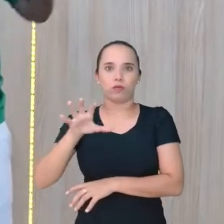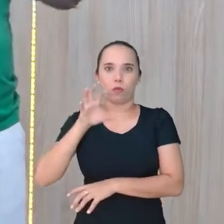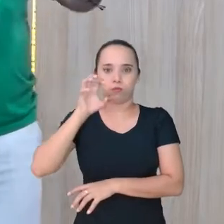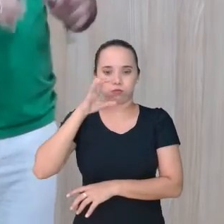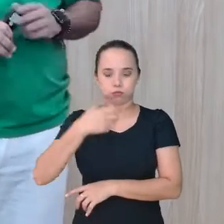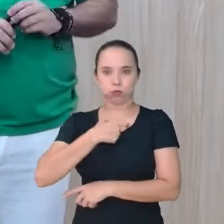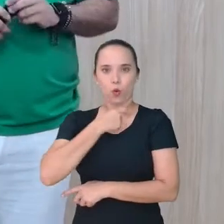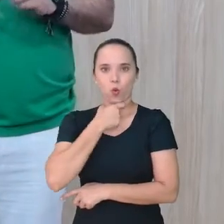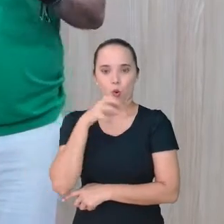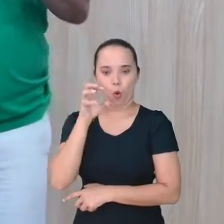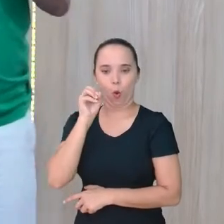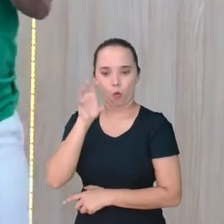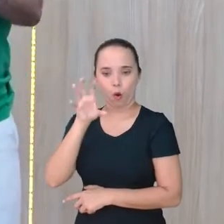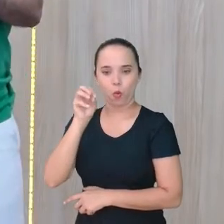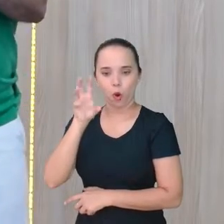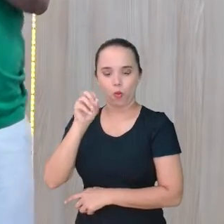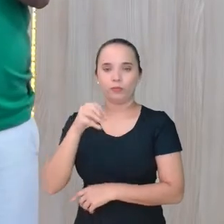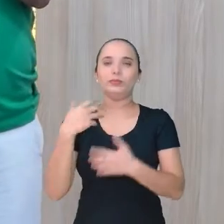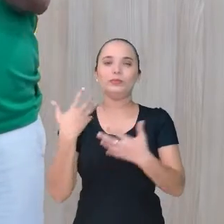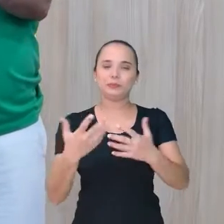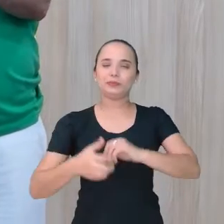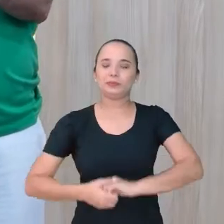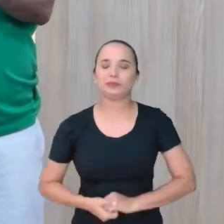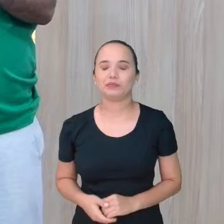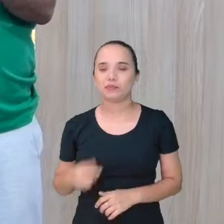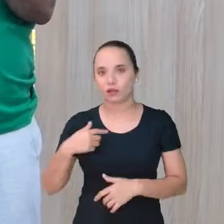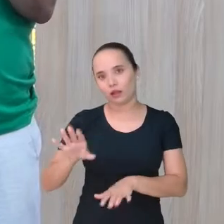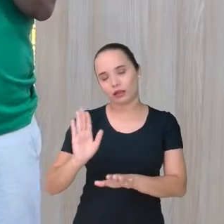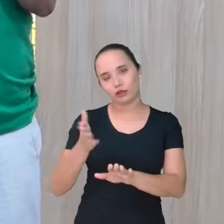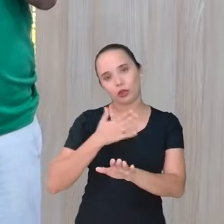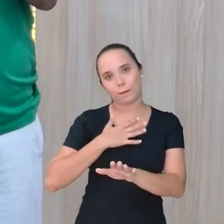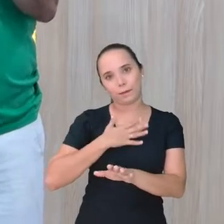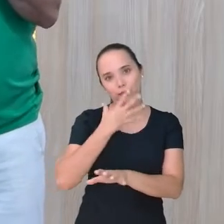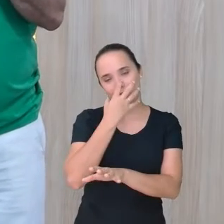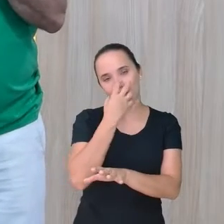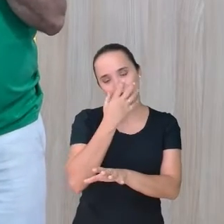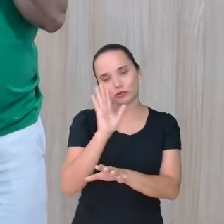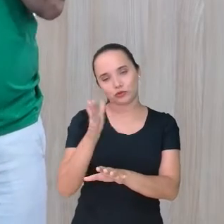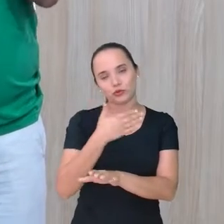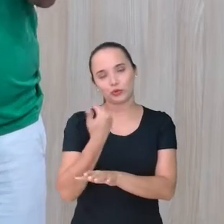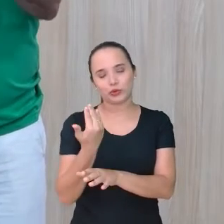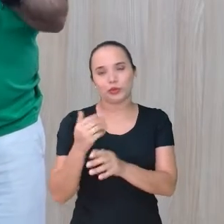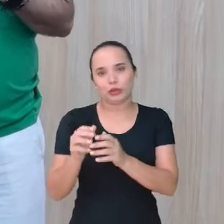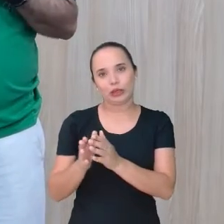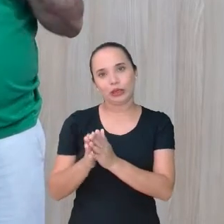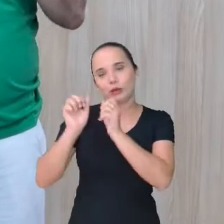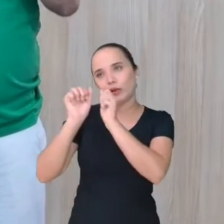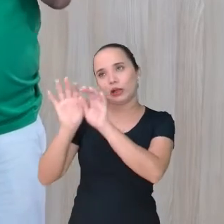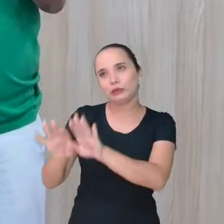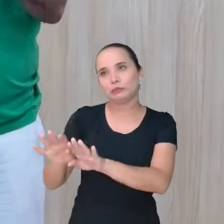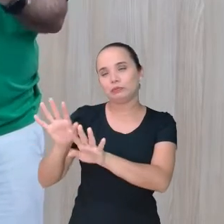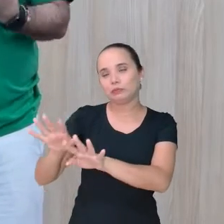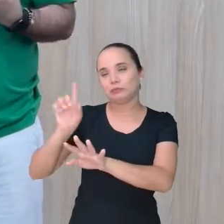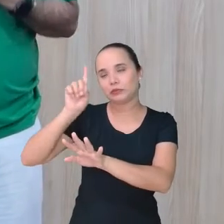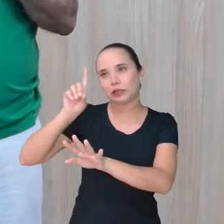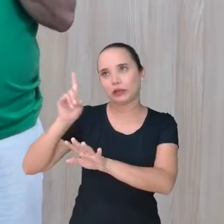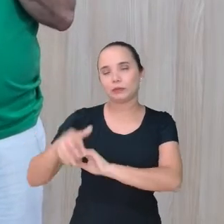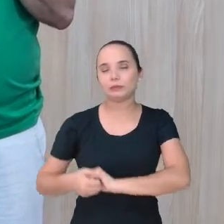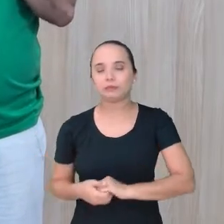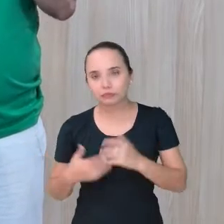né, descansa em paz. Então, nesse sentido, né, eles tinham essa forma mais gutural,